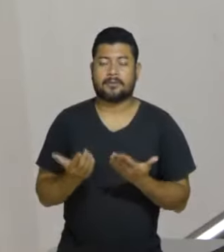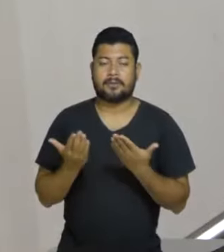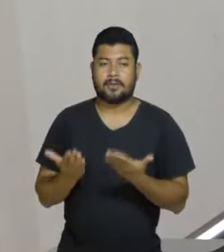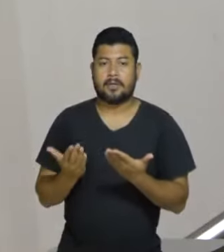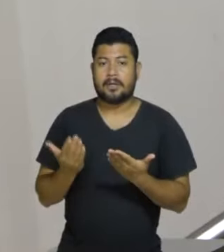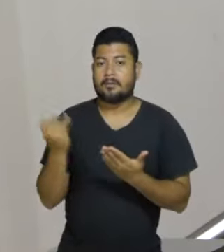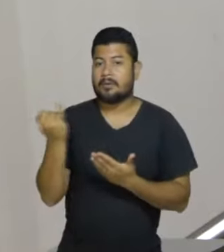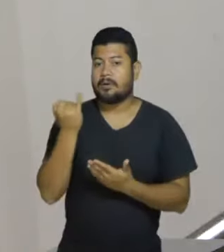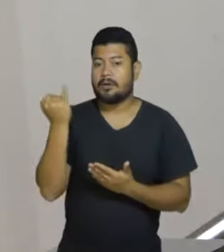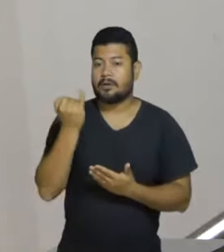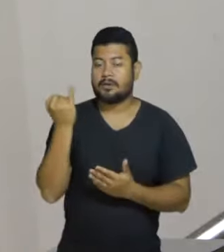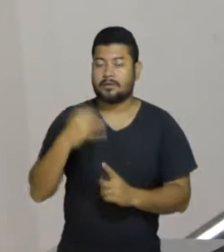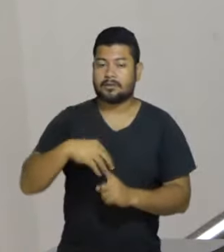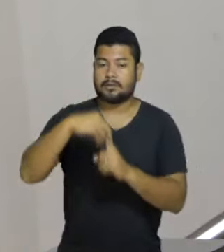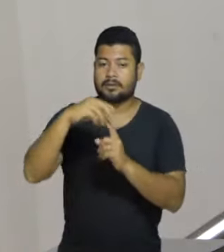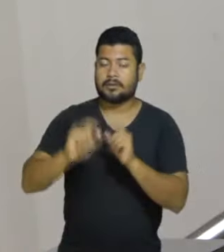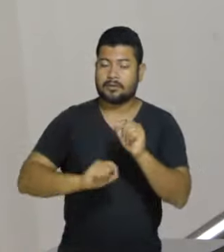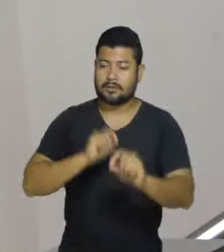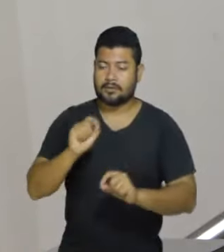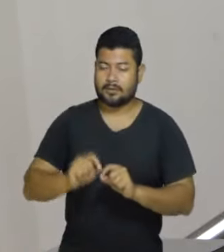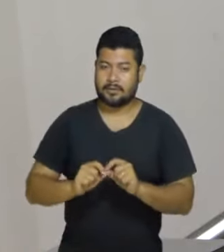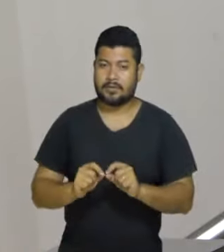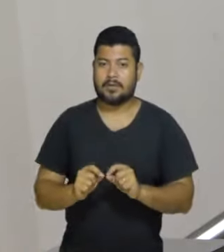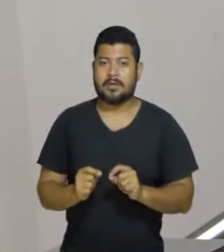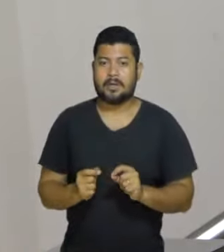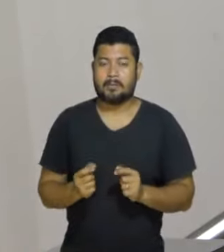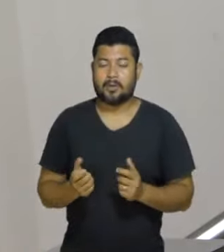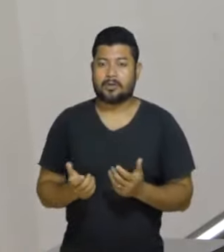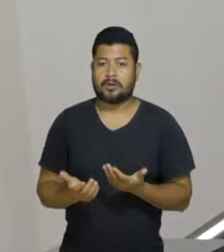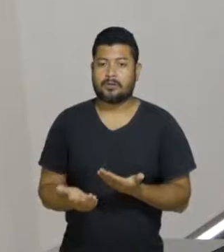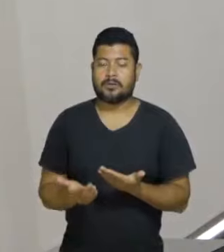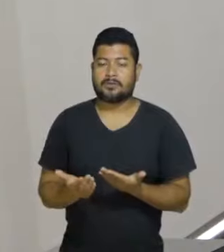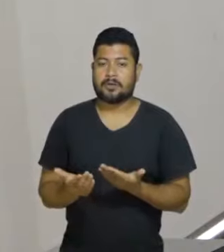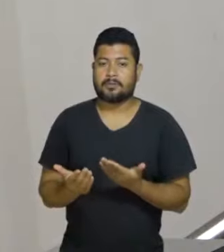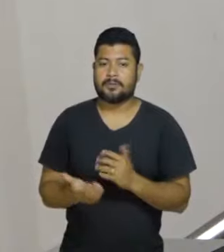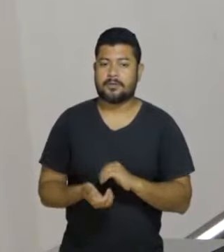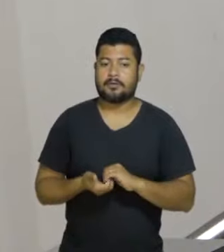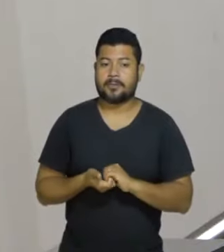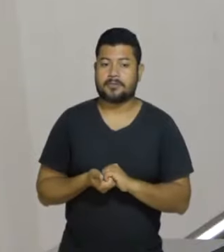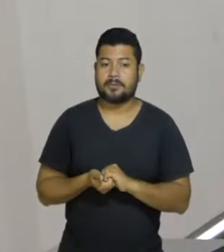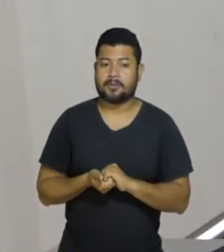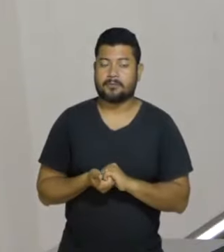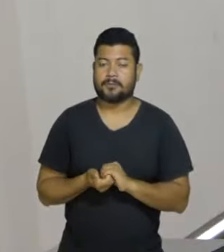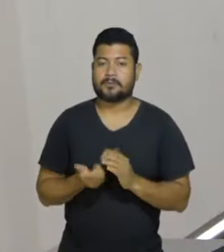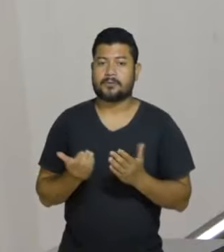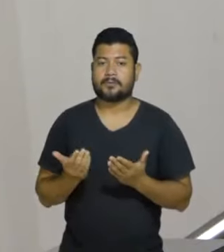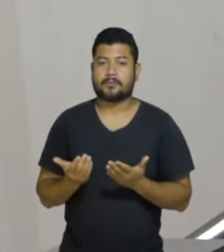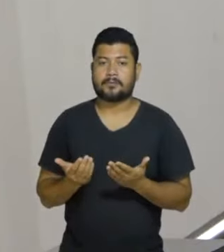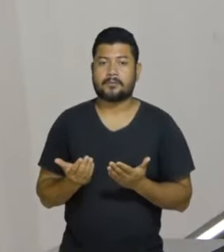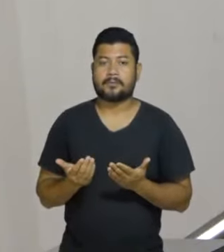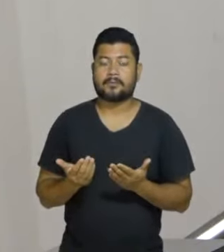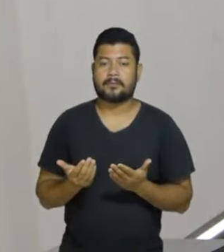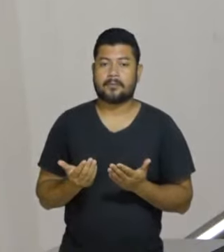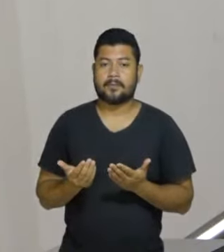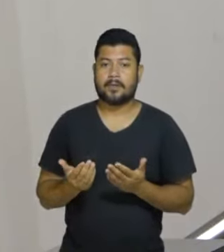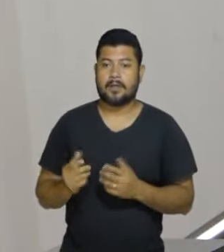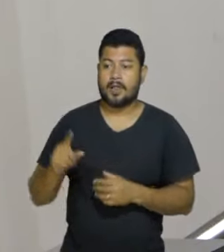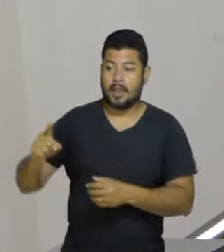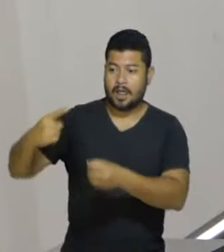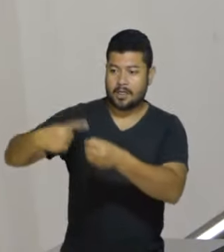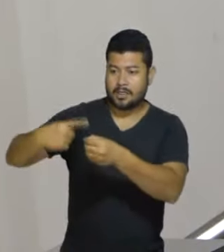aqui, e que a gente tem visto, e é importante falar isso, eu que fui prefeito de cidade, o Massocco